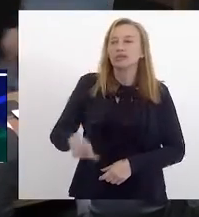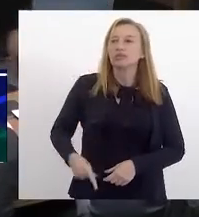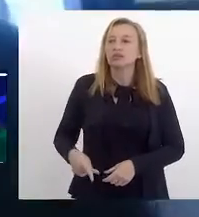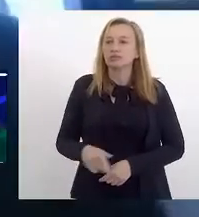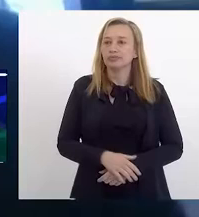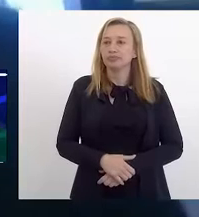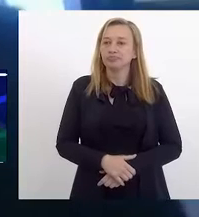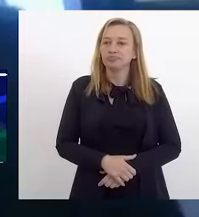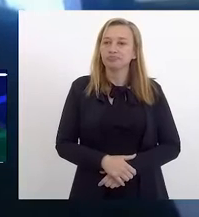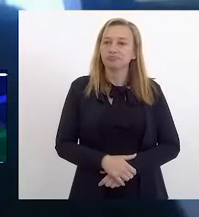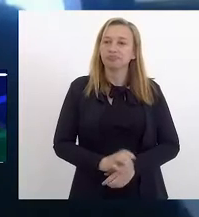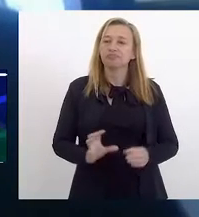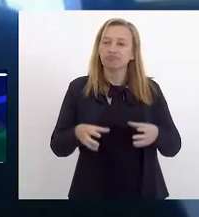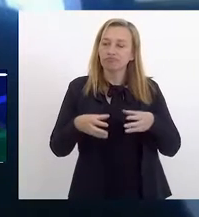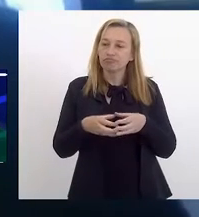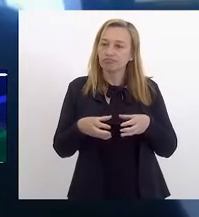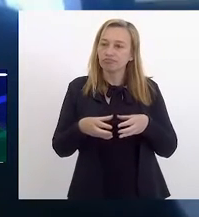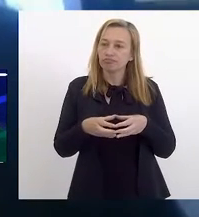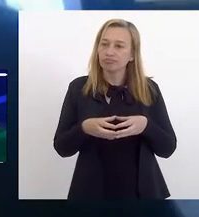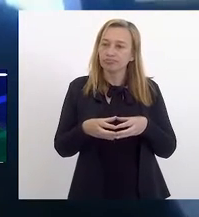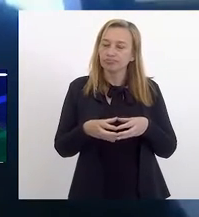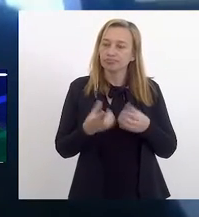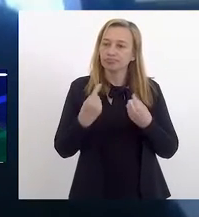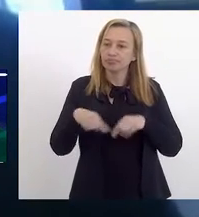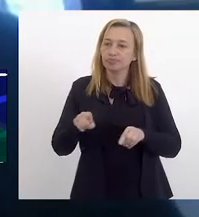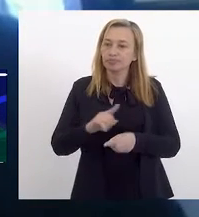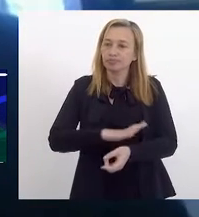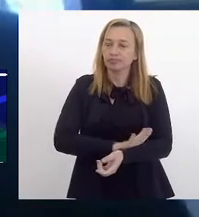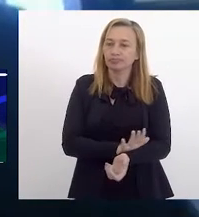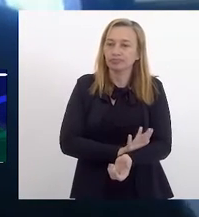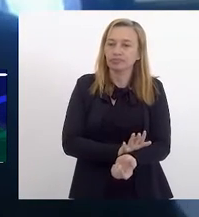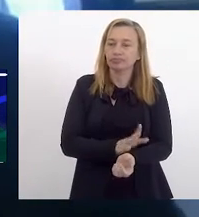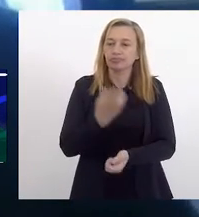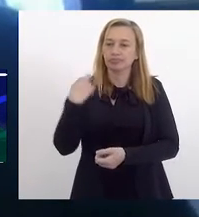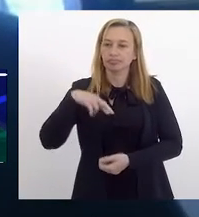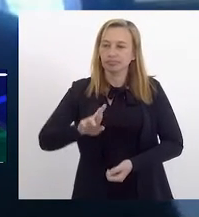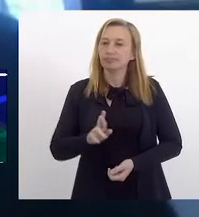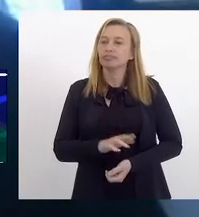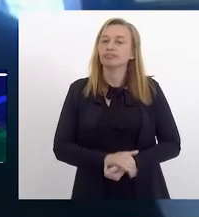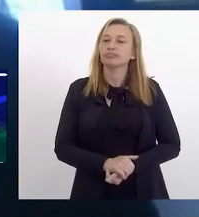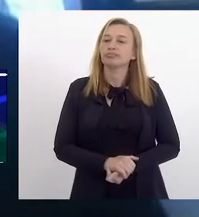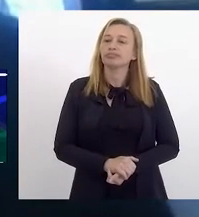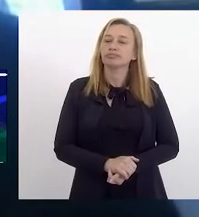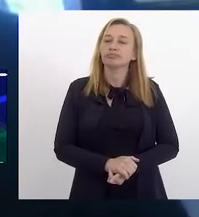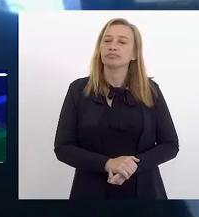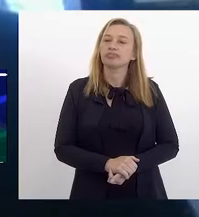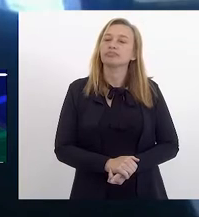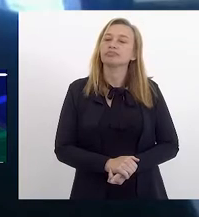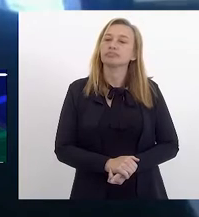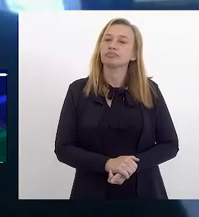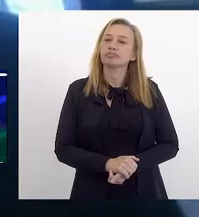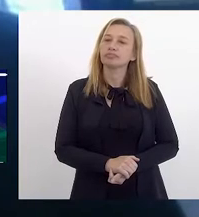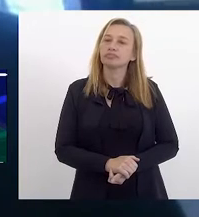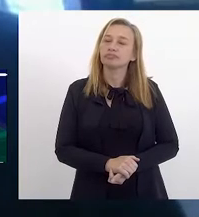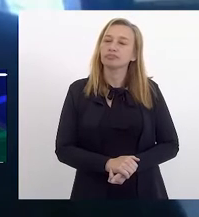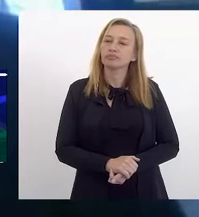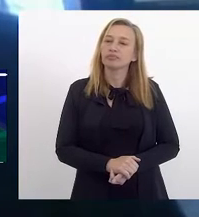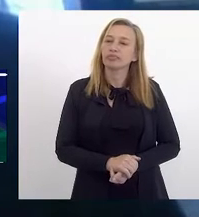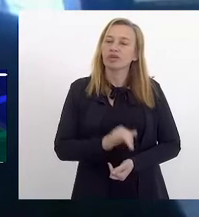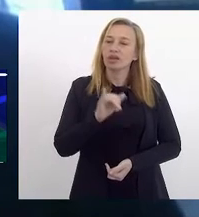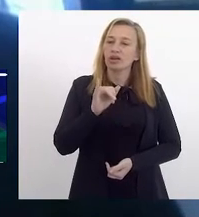parecer da comissão contra a intolerância religiosa e o racismo ao